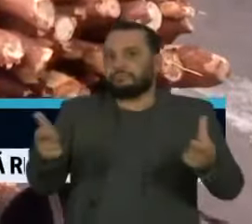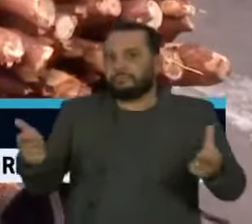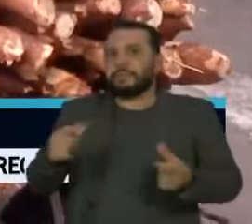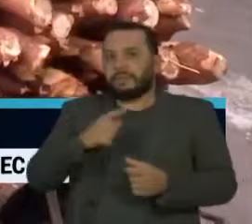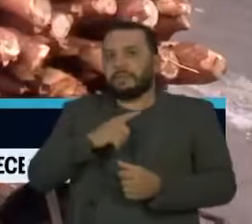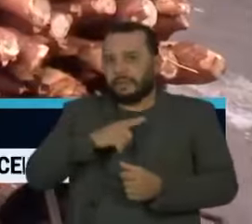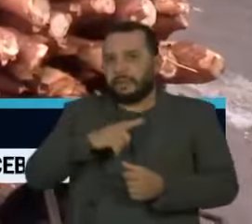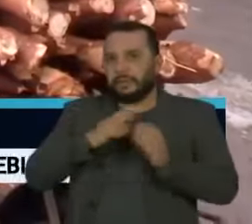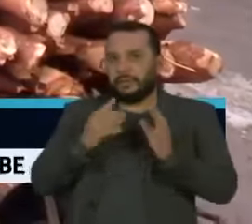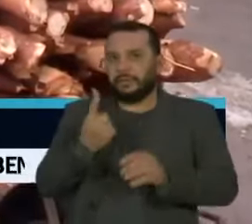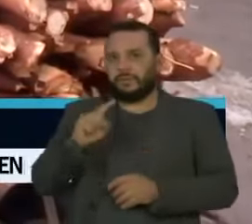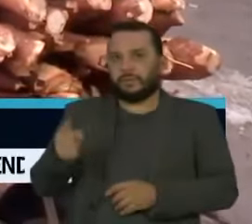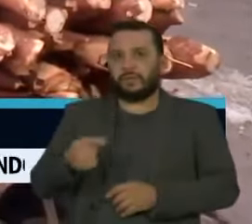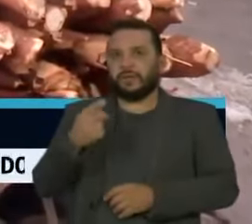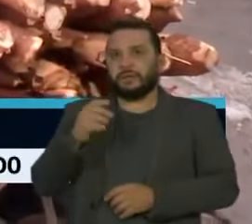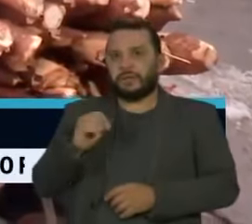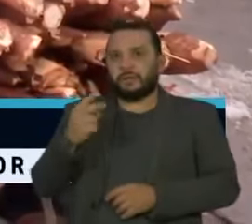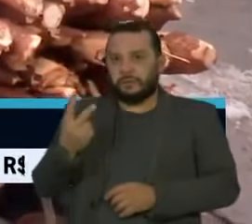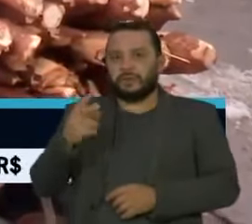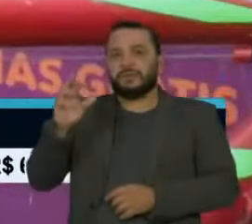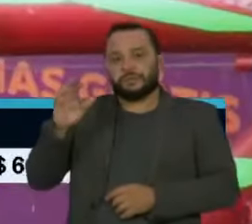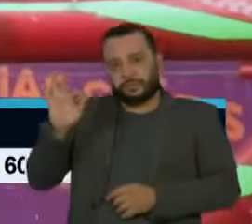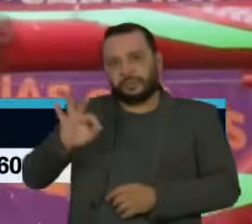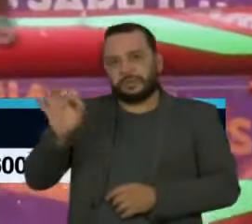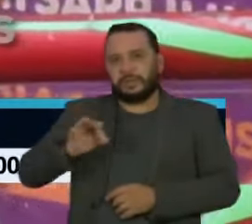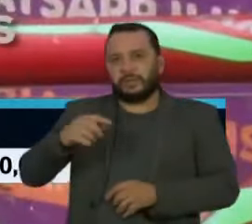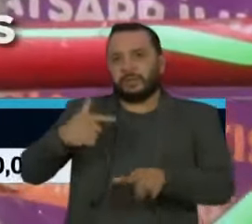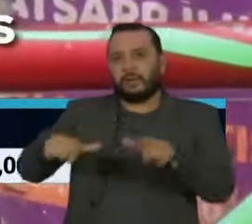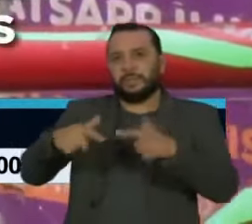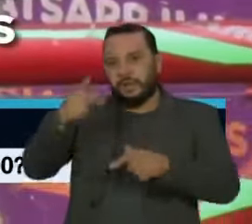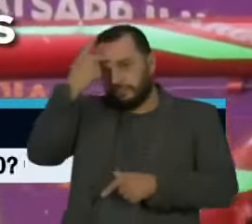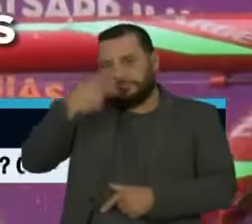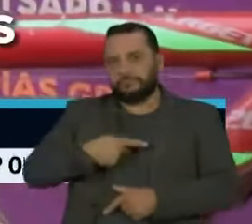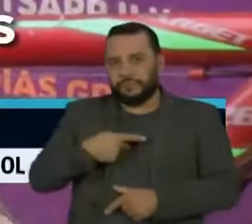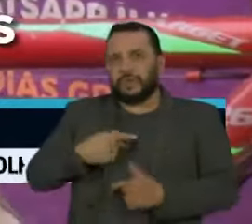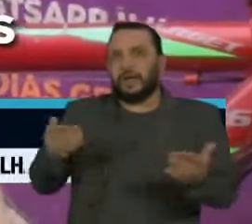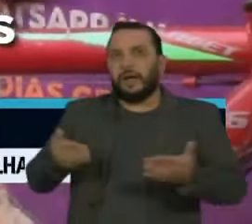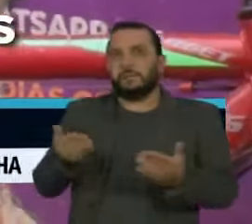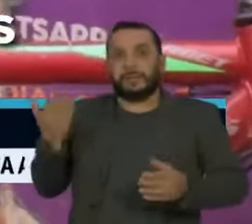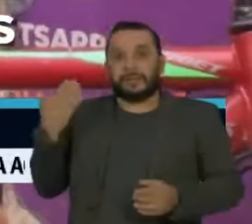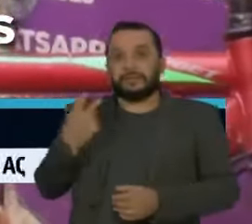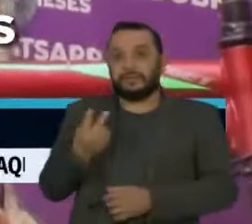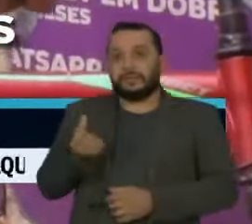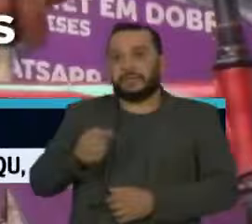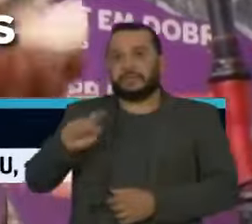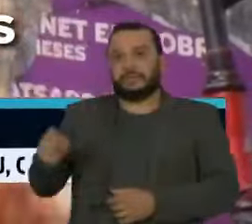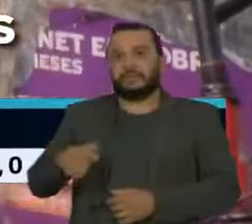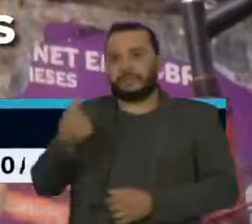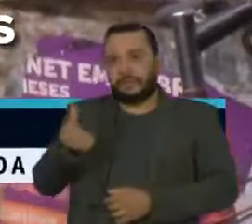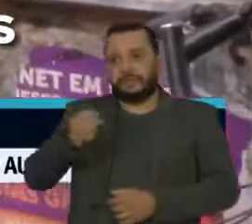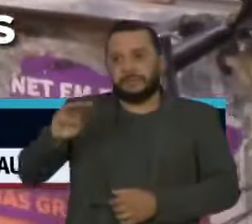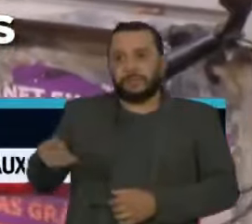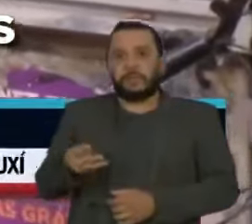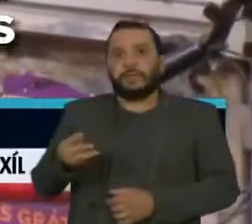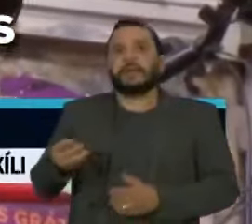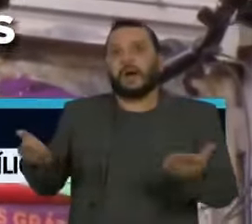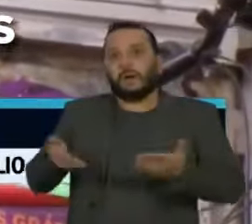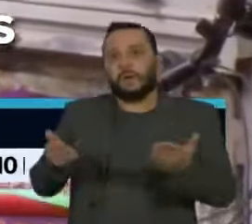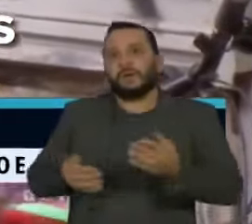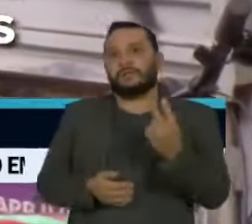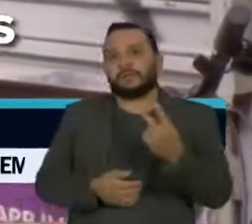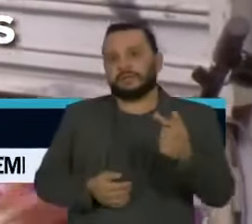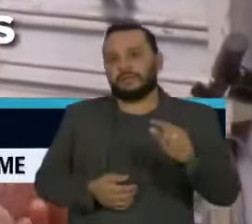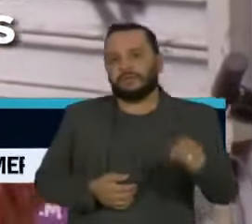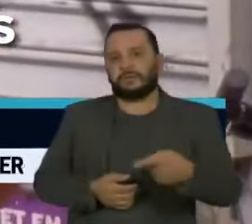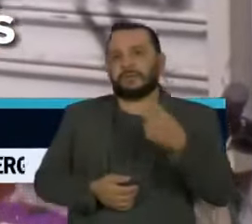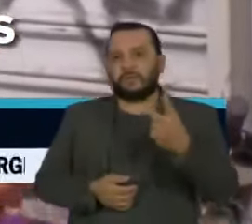de 1,02% na informalidade. Passou de 26,6 milhões para 27,2